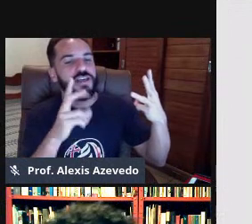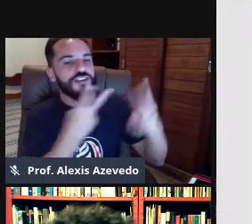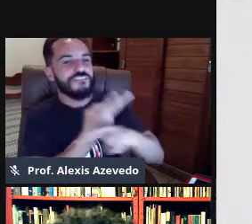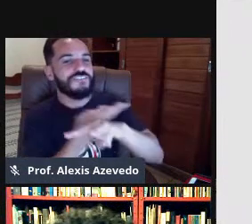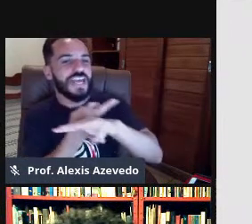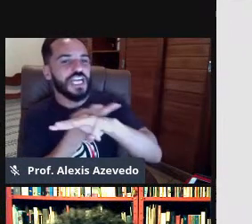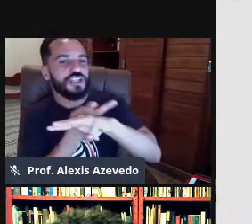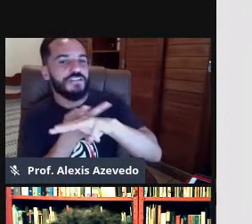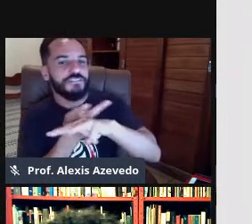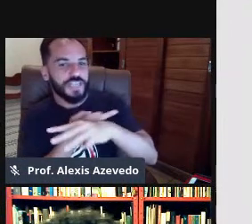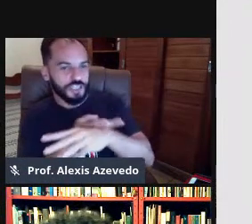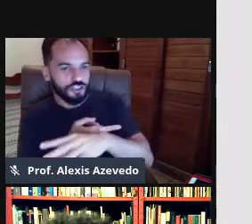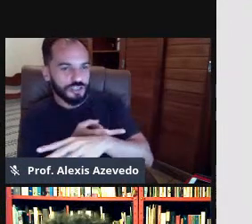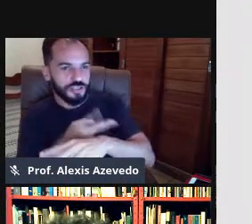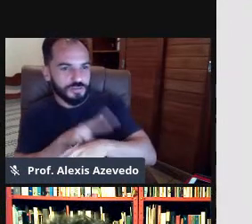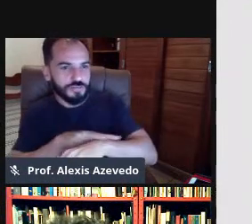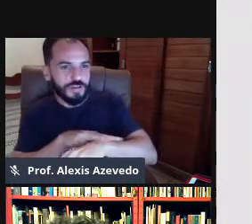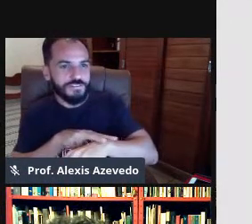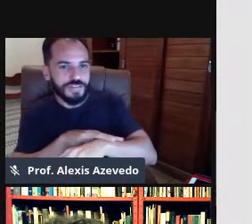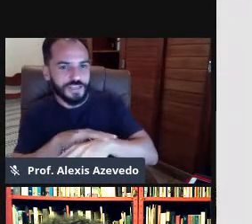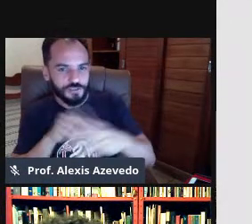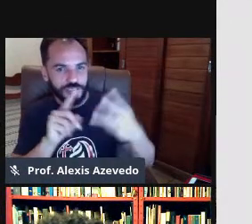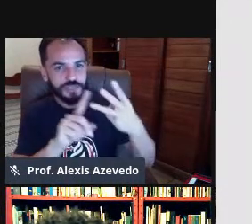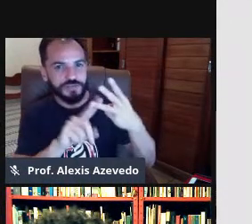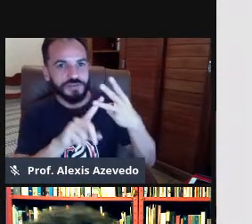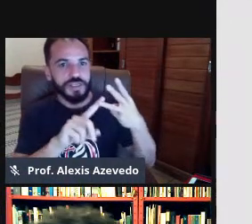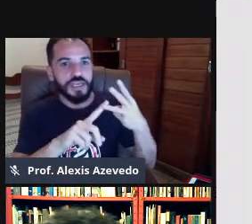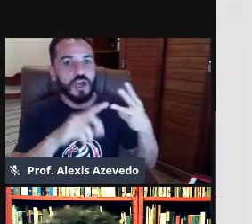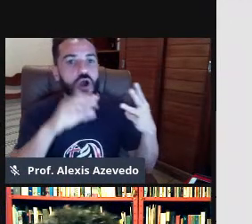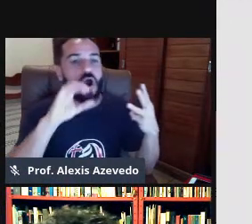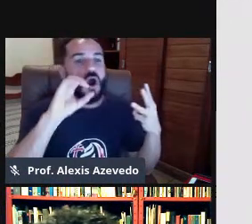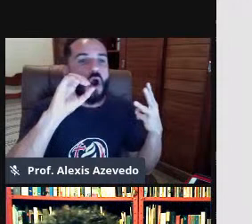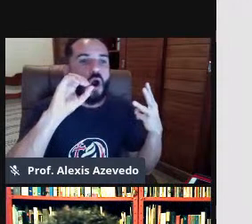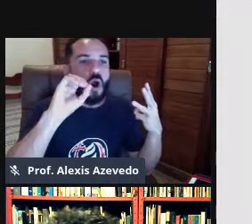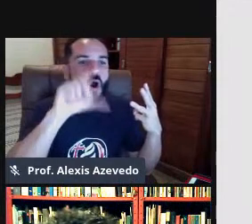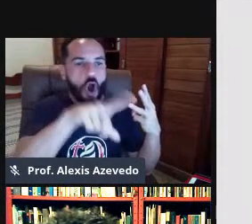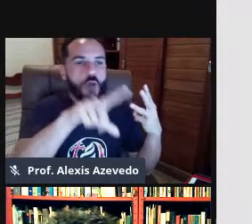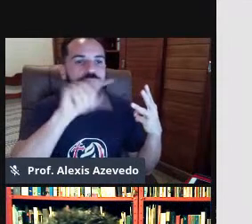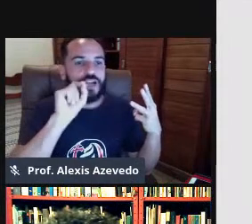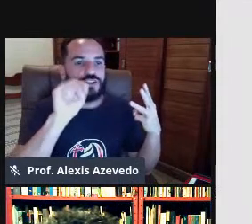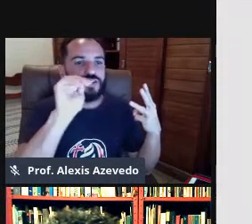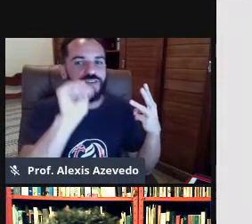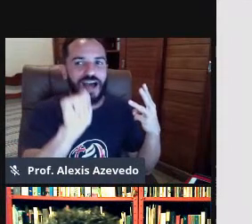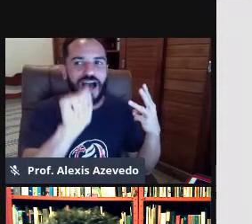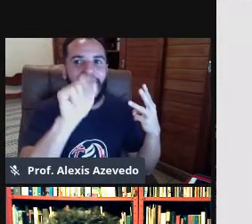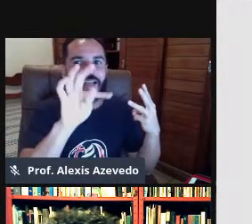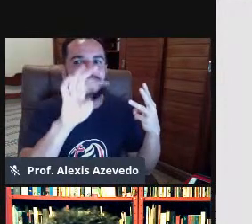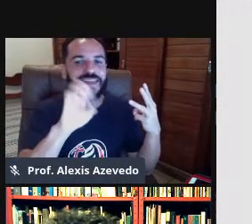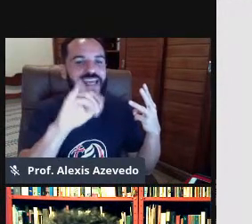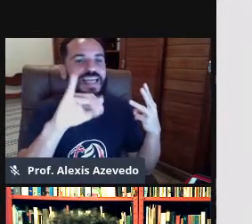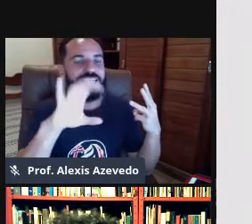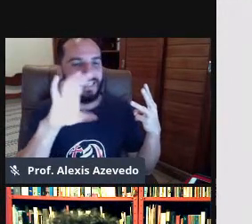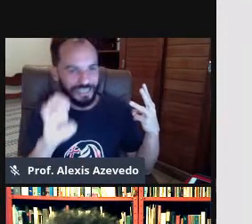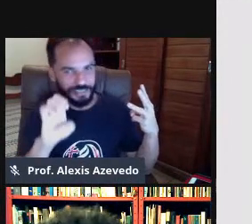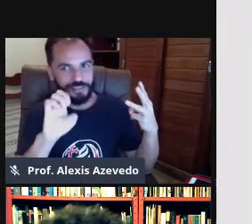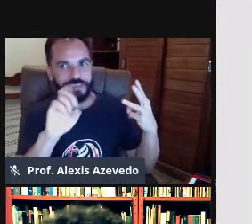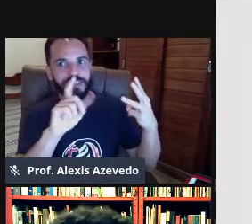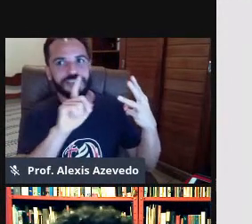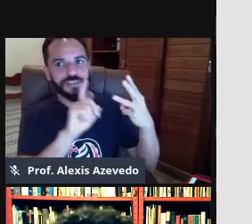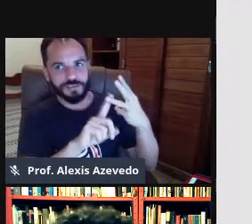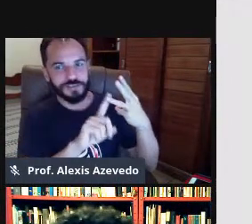disciplinas livres, né? Algumas com pequenos pré-requisitos, porque depende da disciplina de introdução,